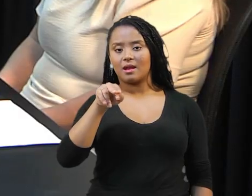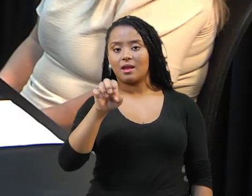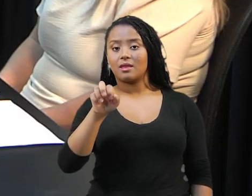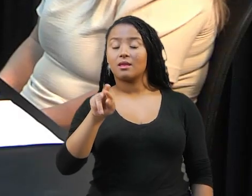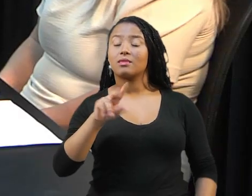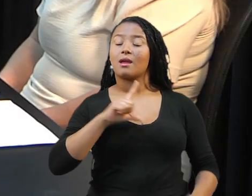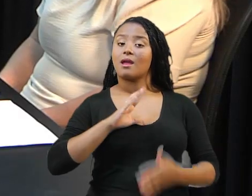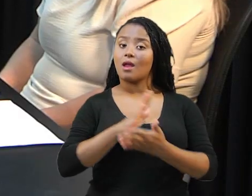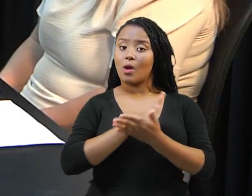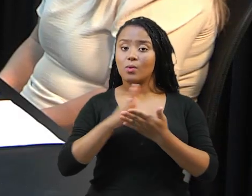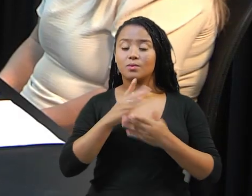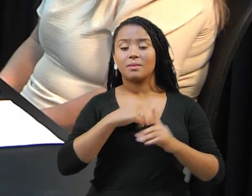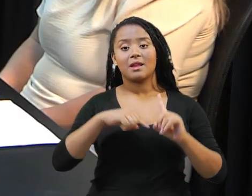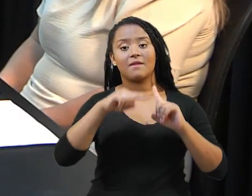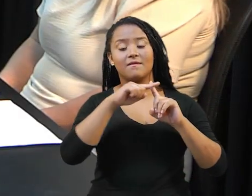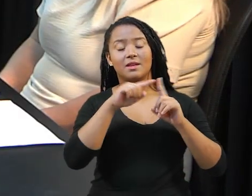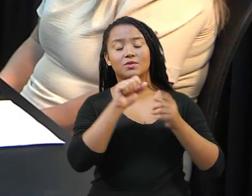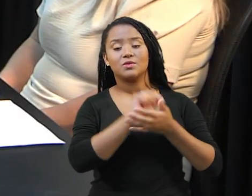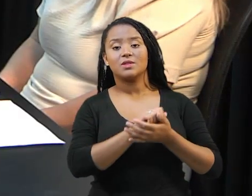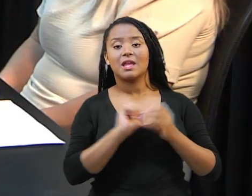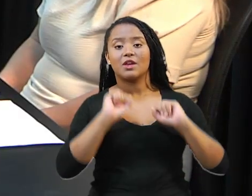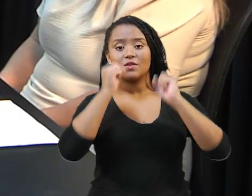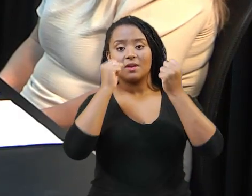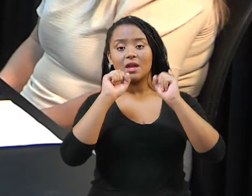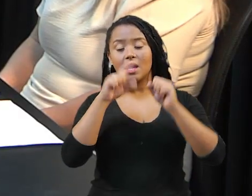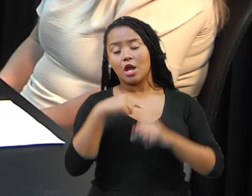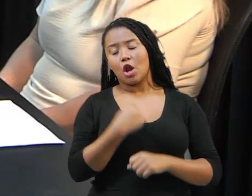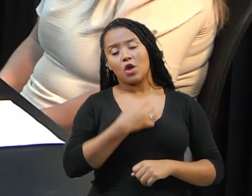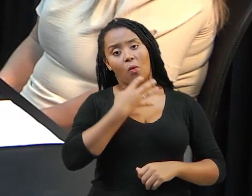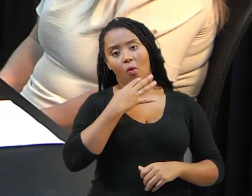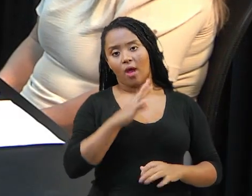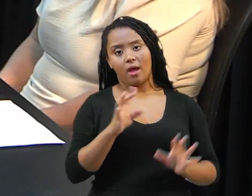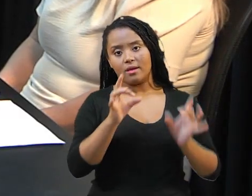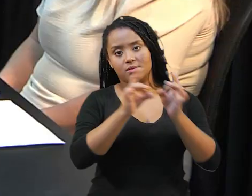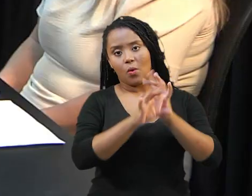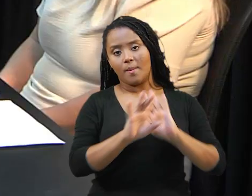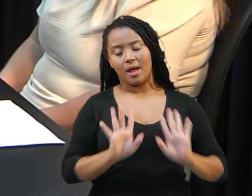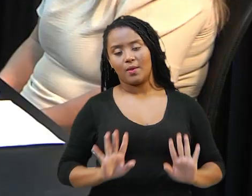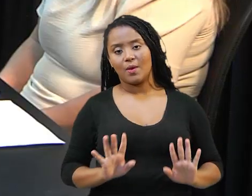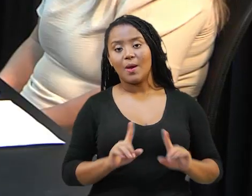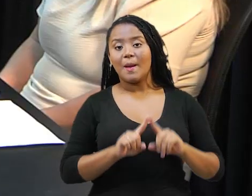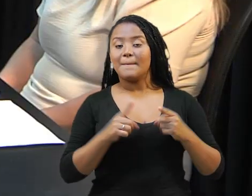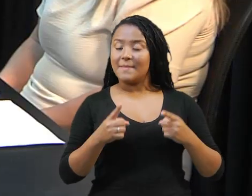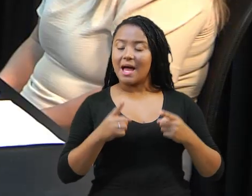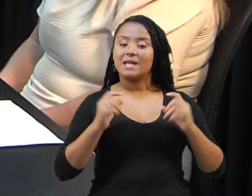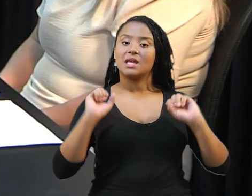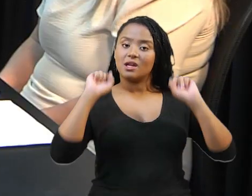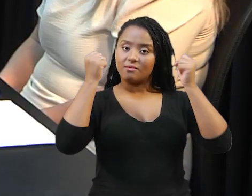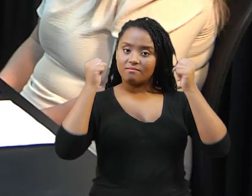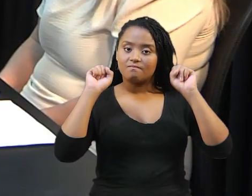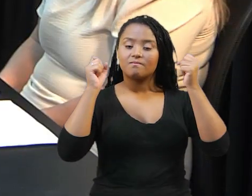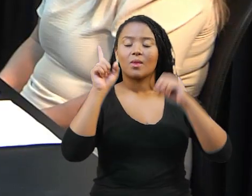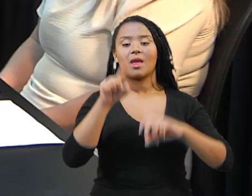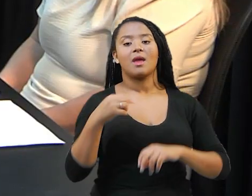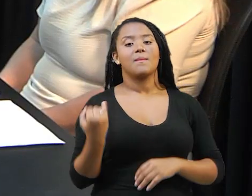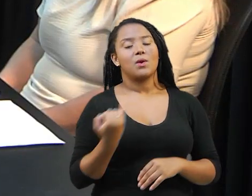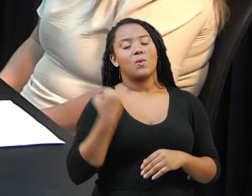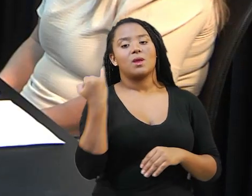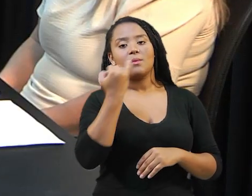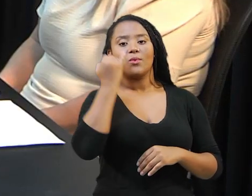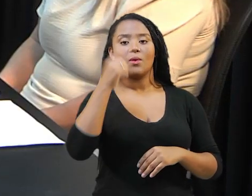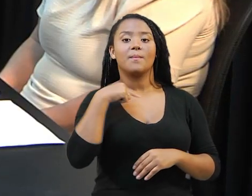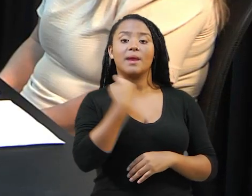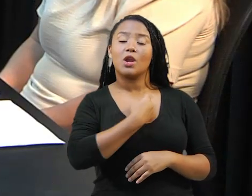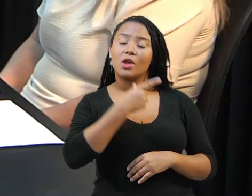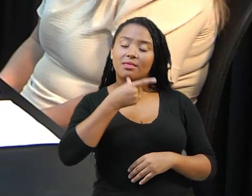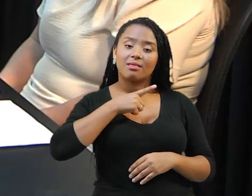atividade física que a gente não conhece ainda completamente. Então, a atividade física é uma das coisas